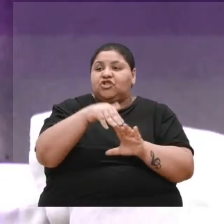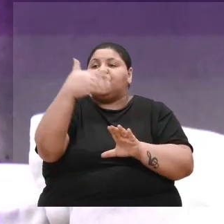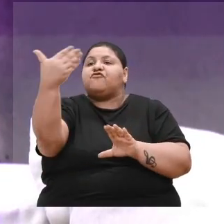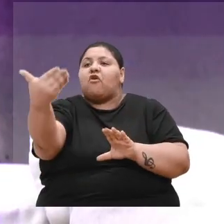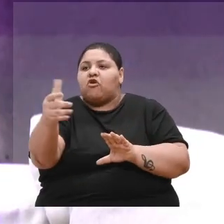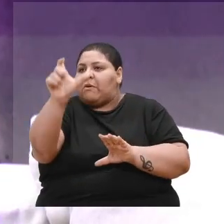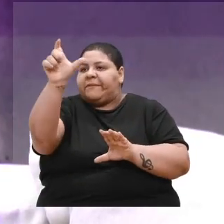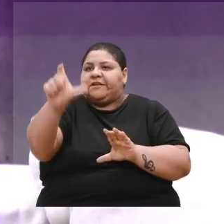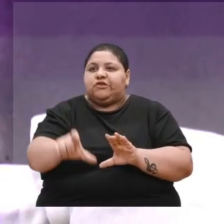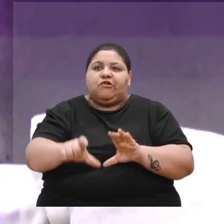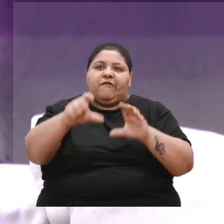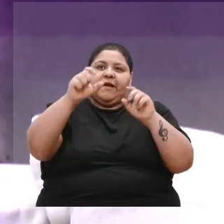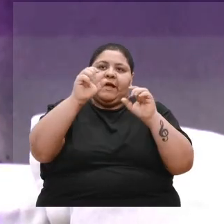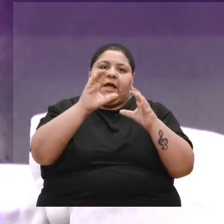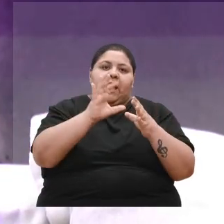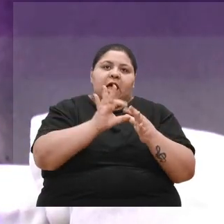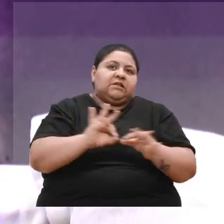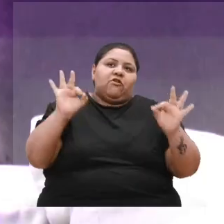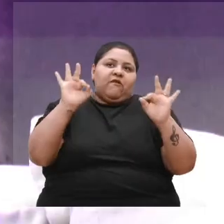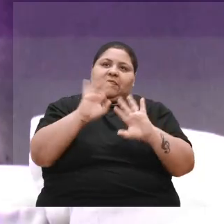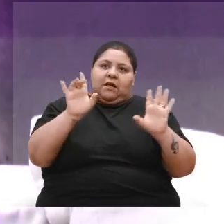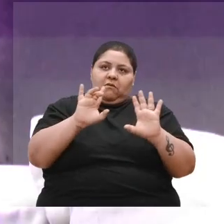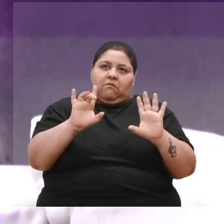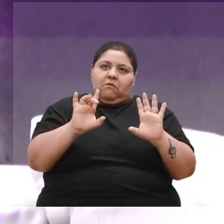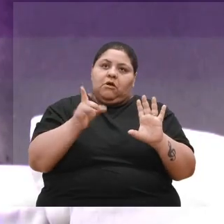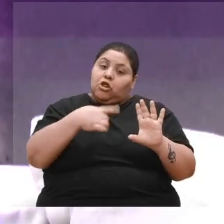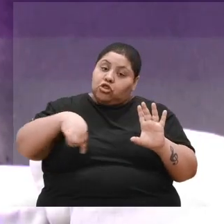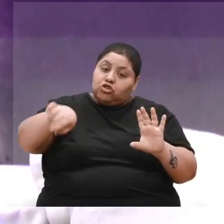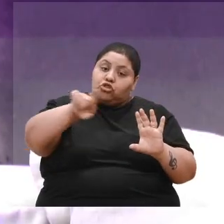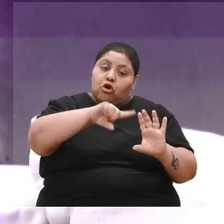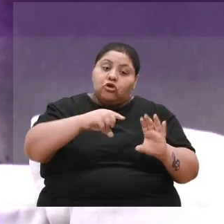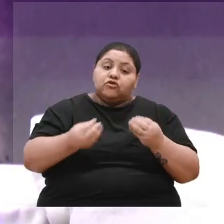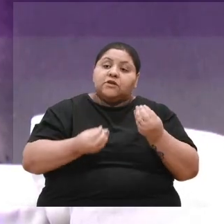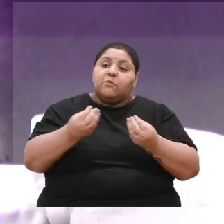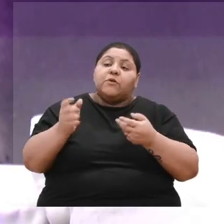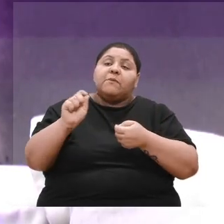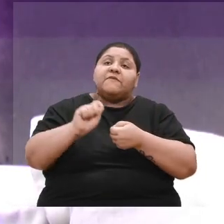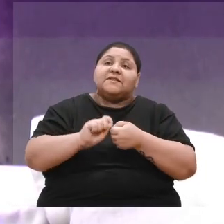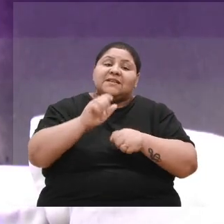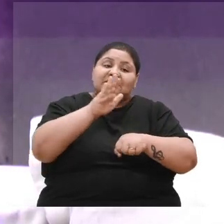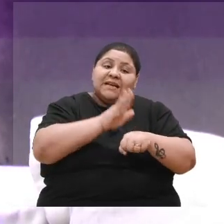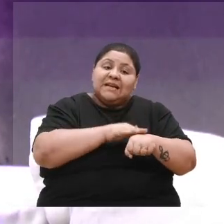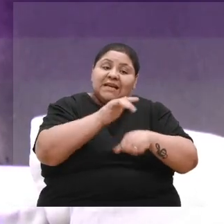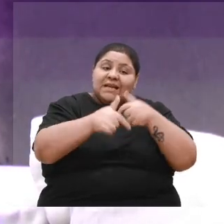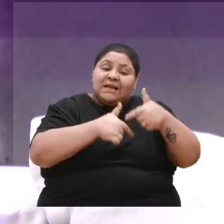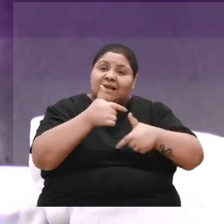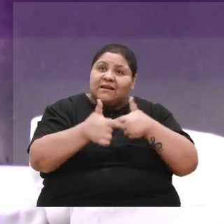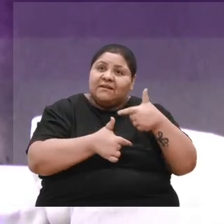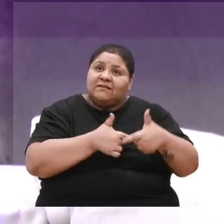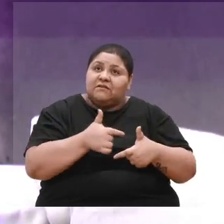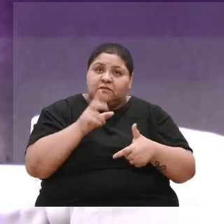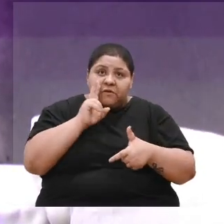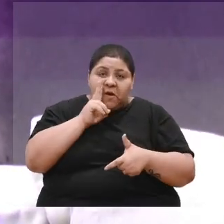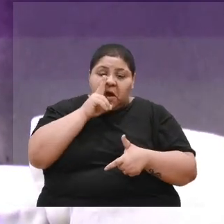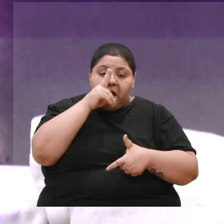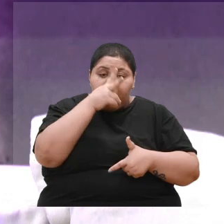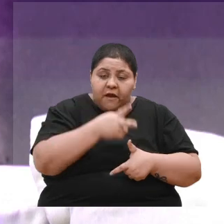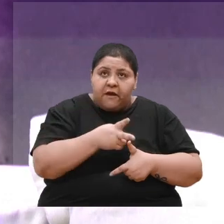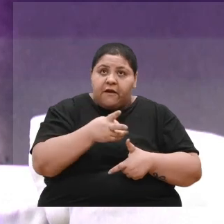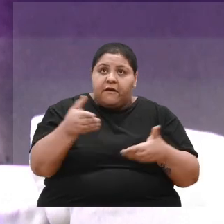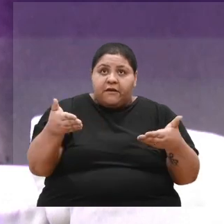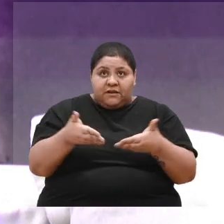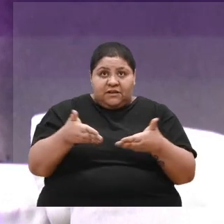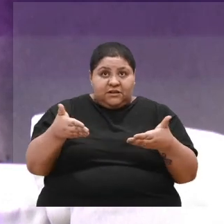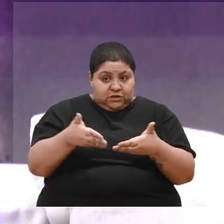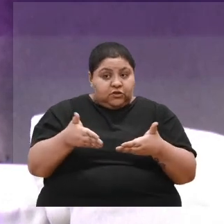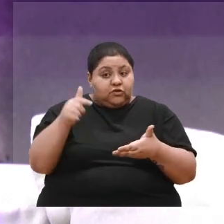ser um salvador que vai vir, vai depender de nós. Então, o que a gente pode fazer neste momento para trabalhar, digamos assim, as forças do nosso